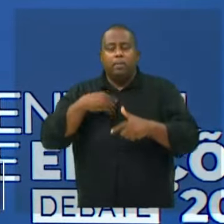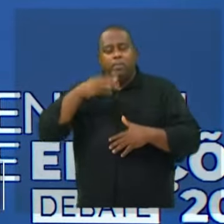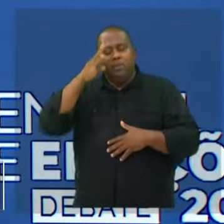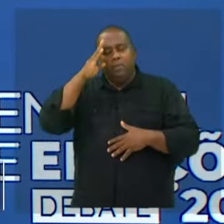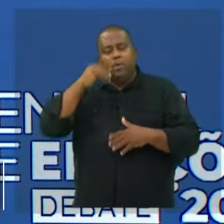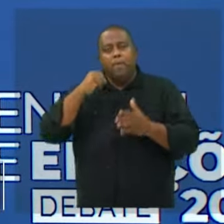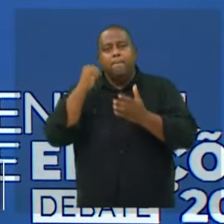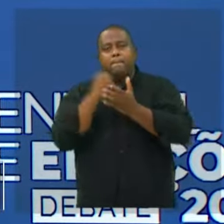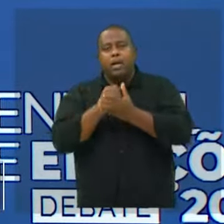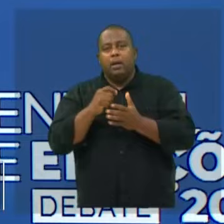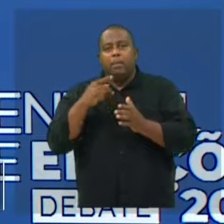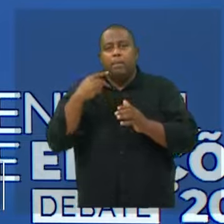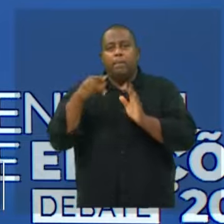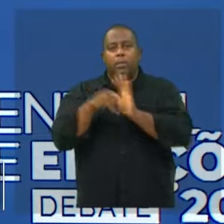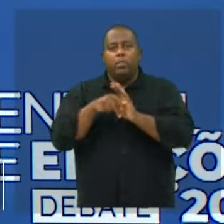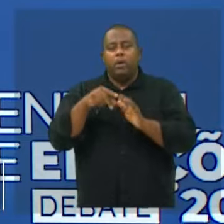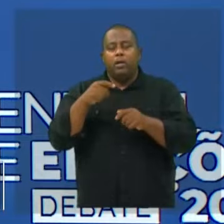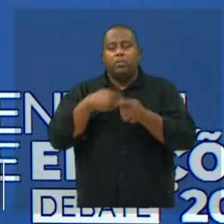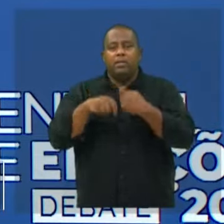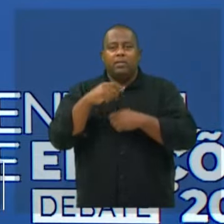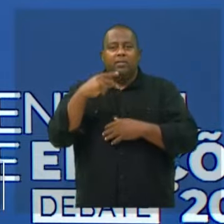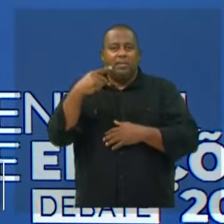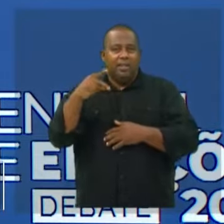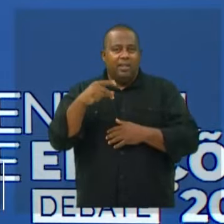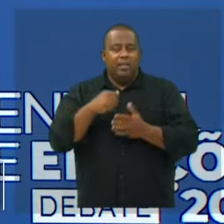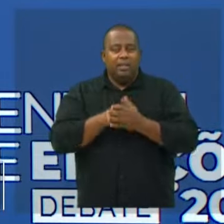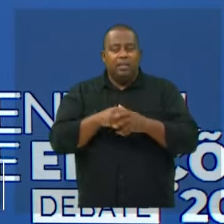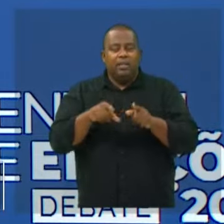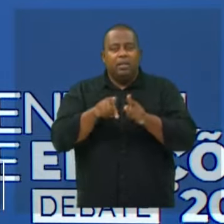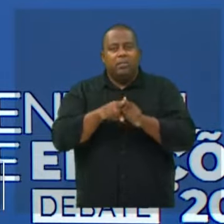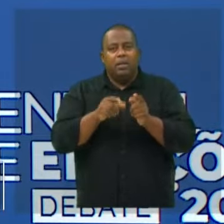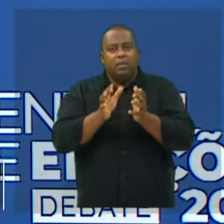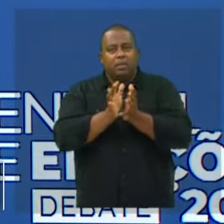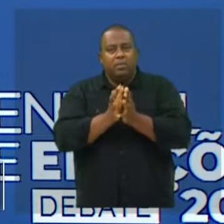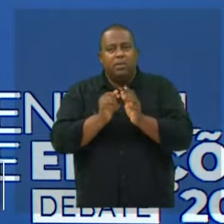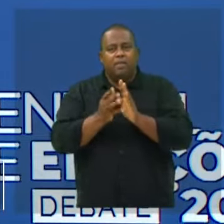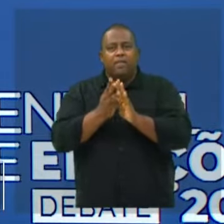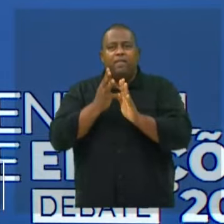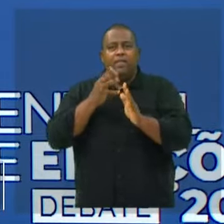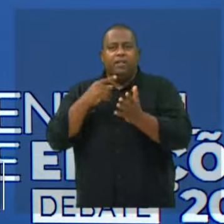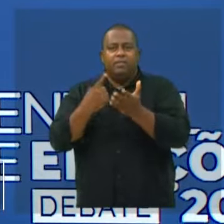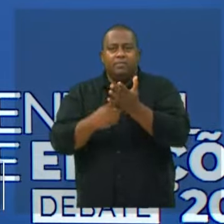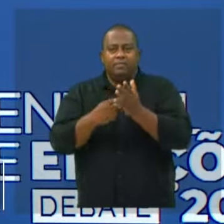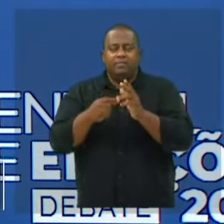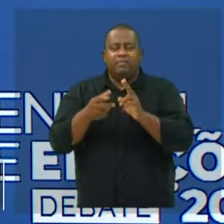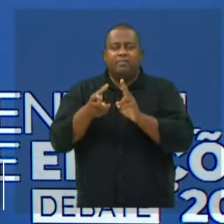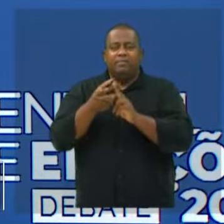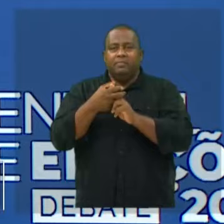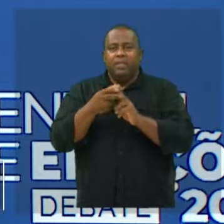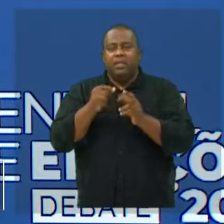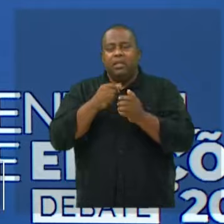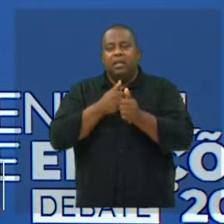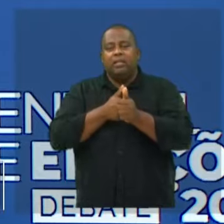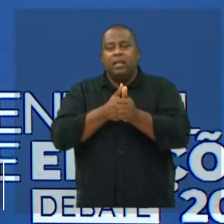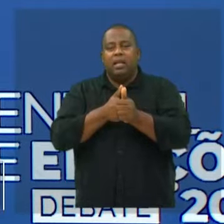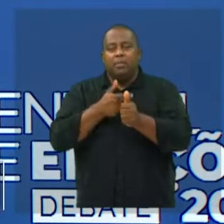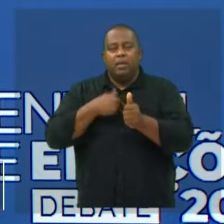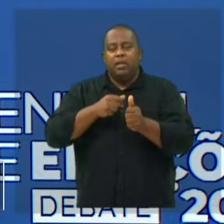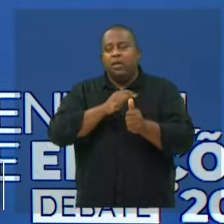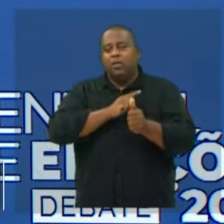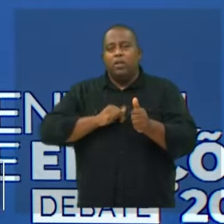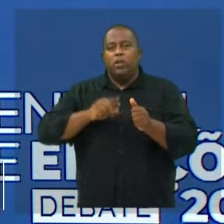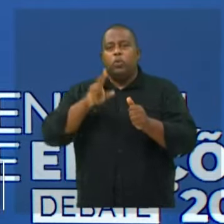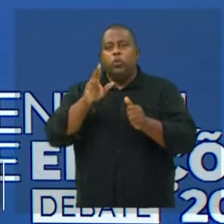do governo que ele teve e também a regulação porque ele se esconde através de uma imagem do governador mas nunca ajudou a